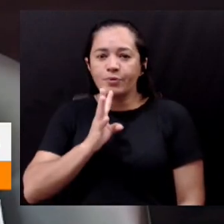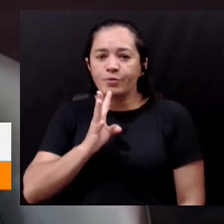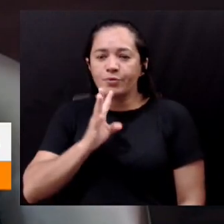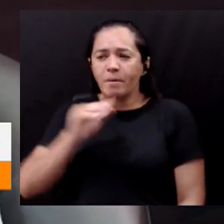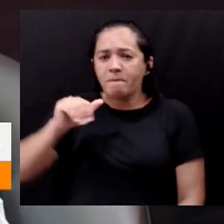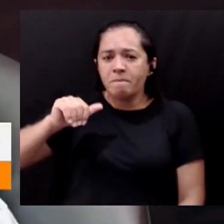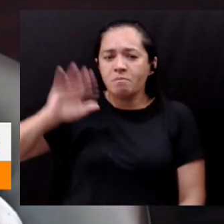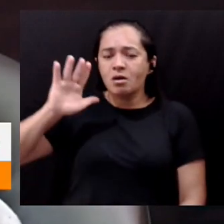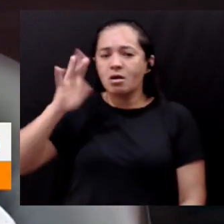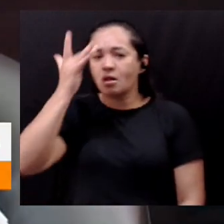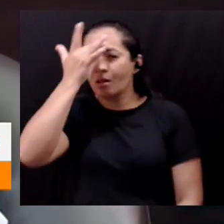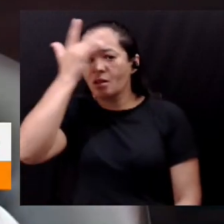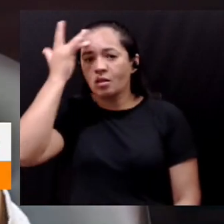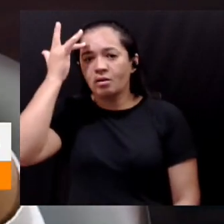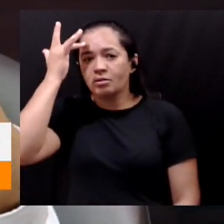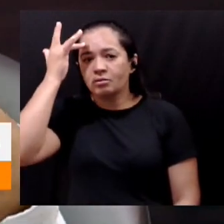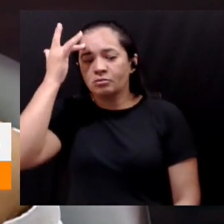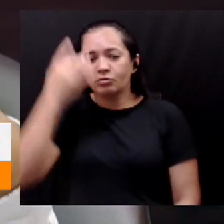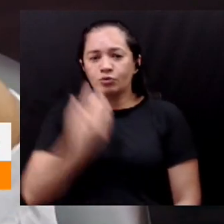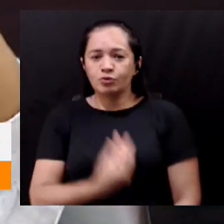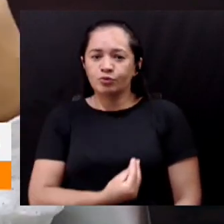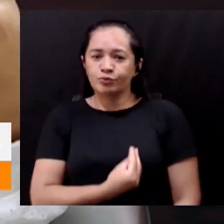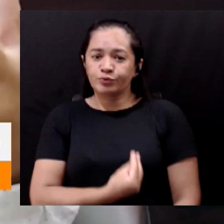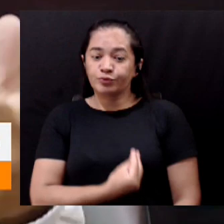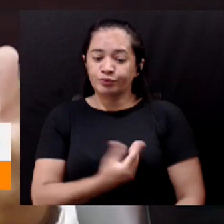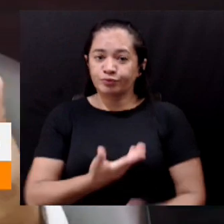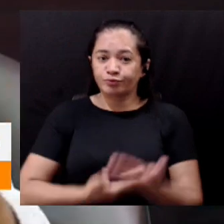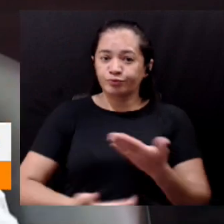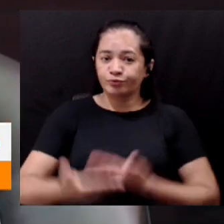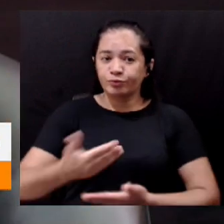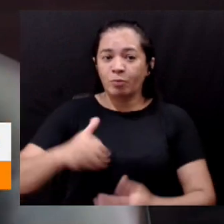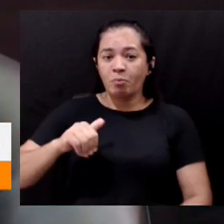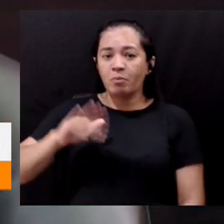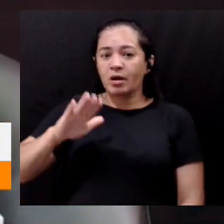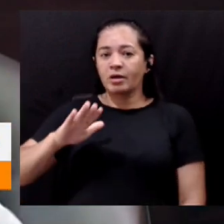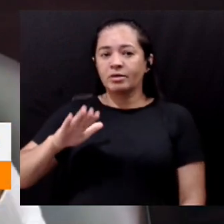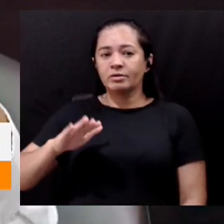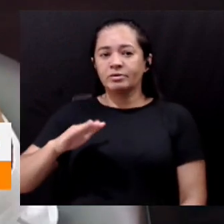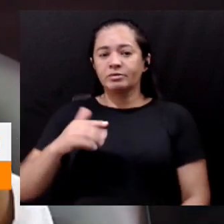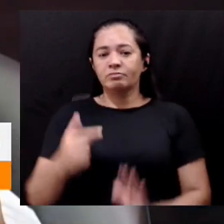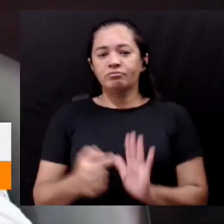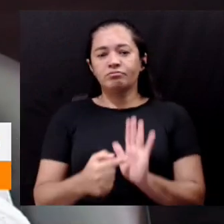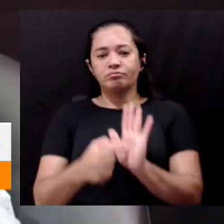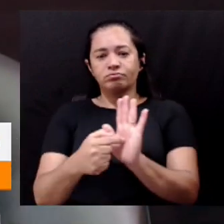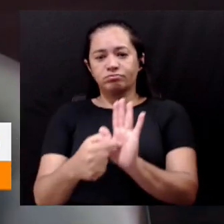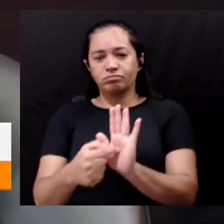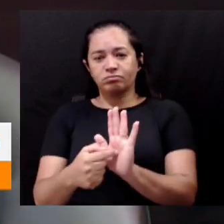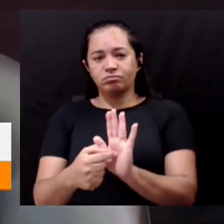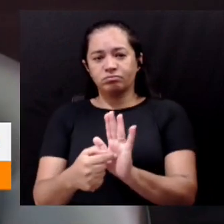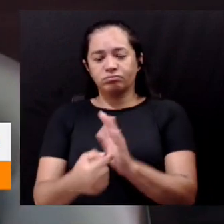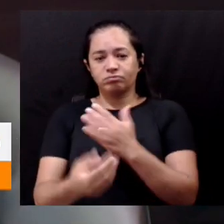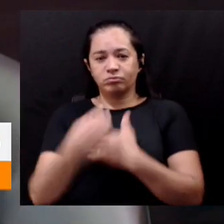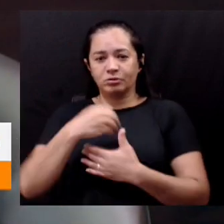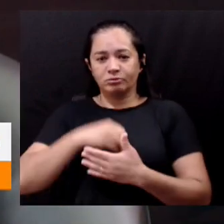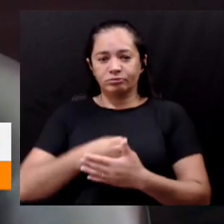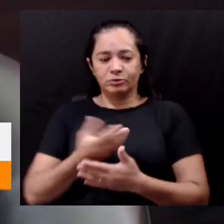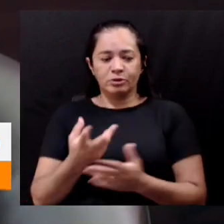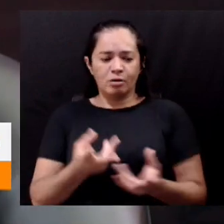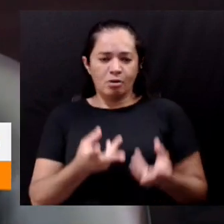ele vive o meio, mais ele vai externar aquilo que ele interpretou do que é o